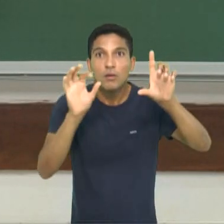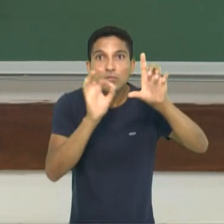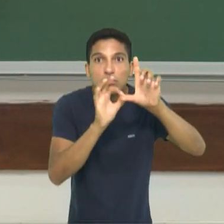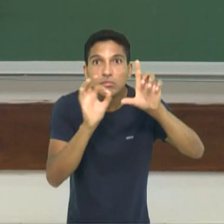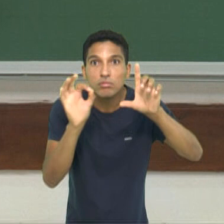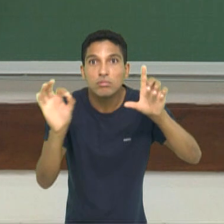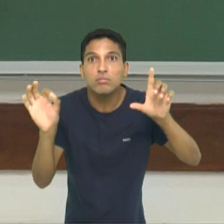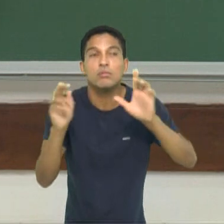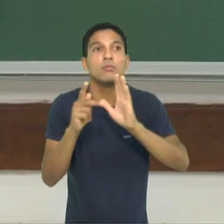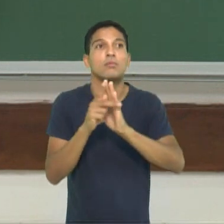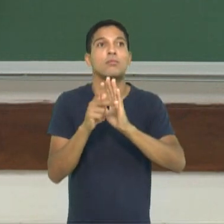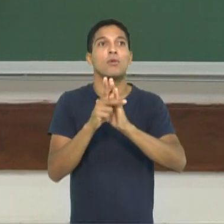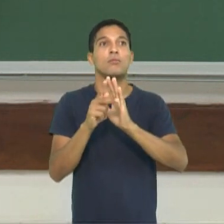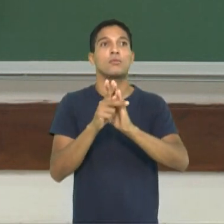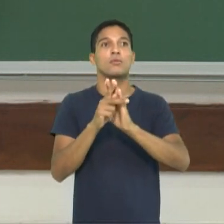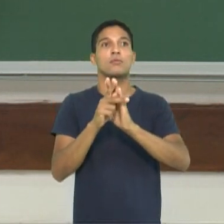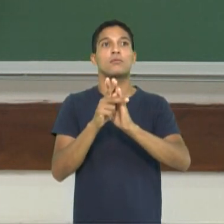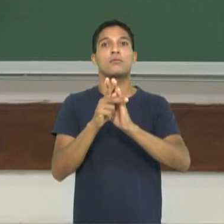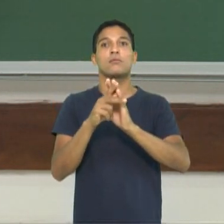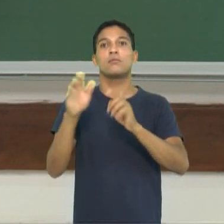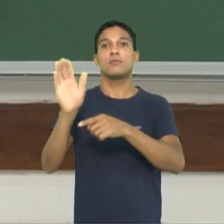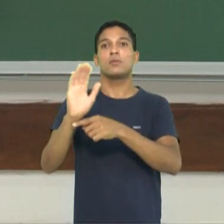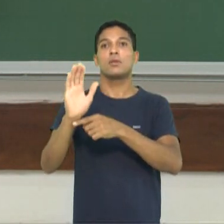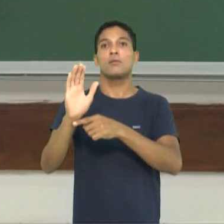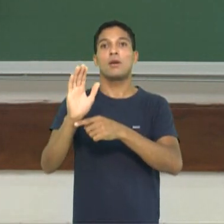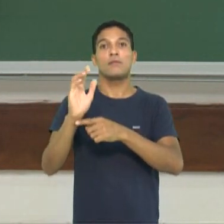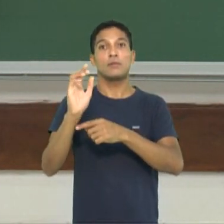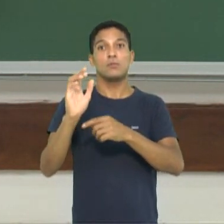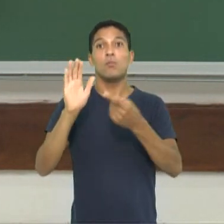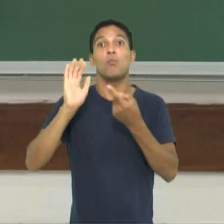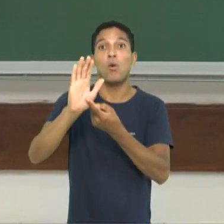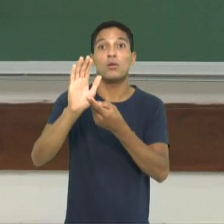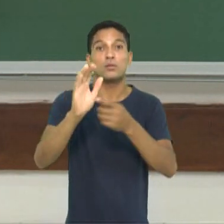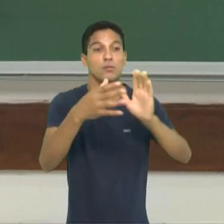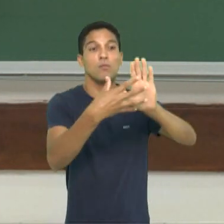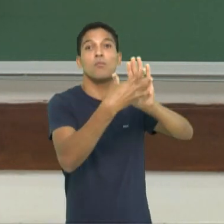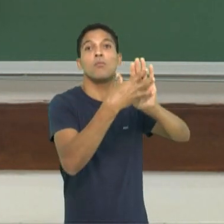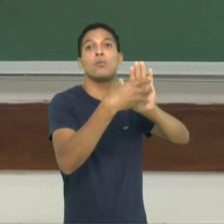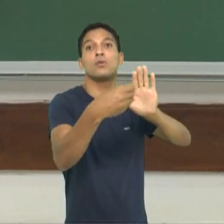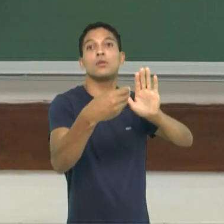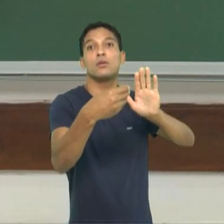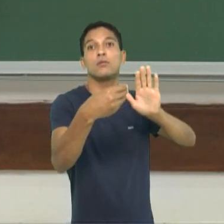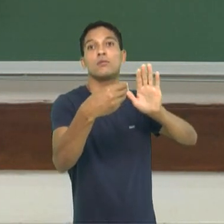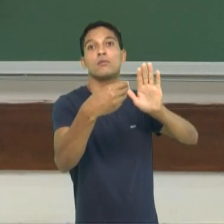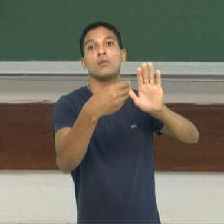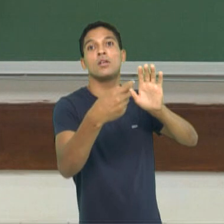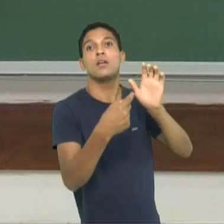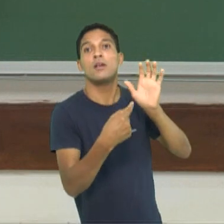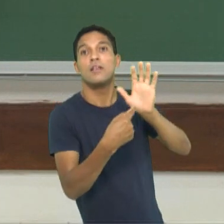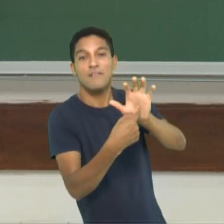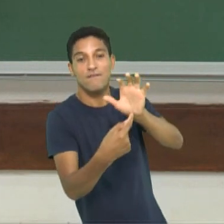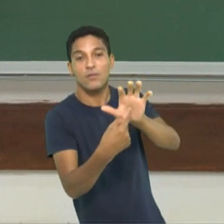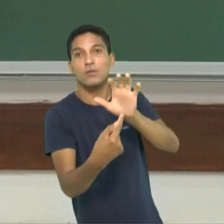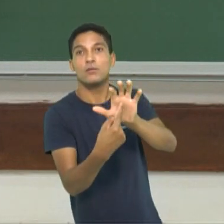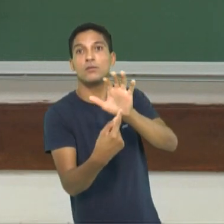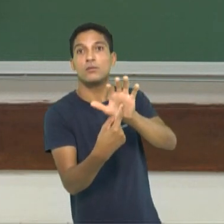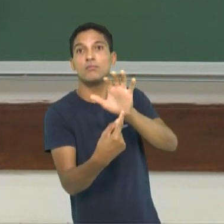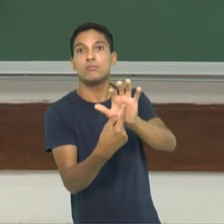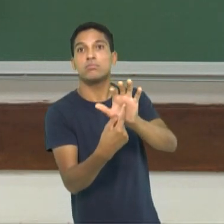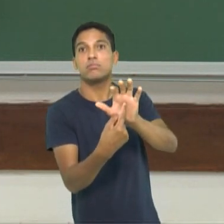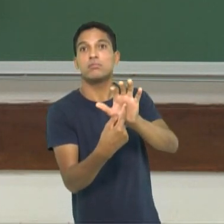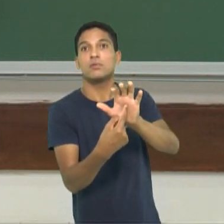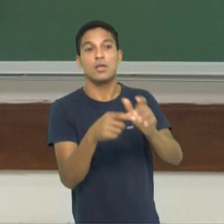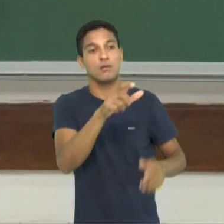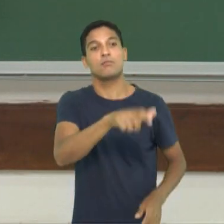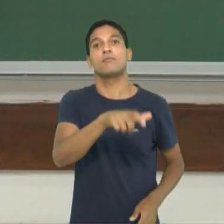americano, o American Way of Life, foi difundido através de Hollywood. O quanto as sociedades ocidentais foram